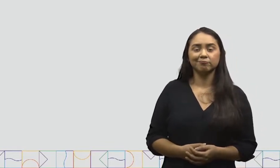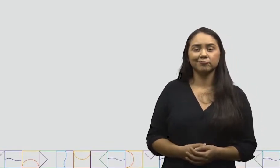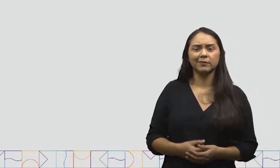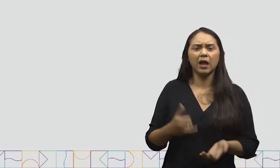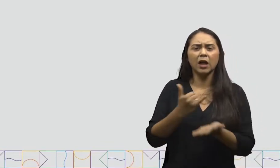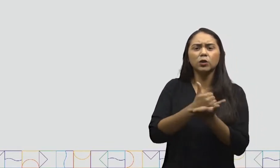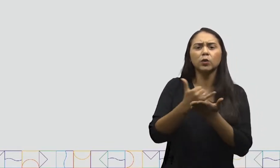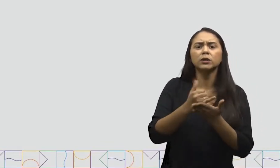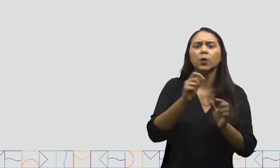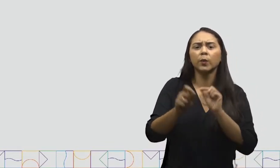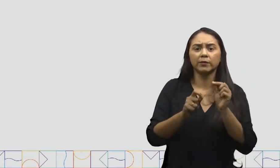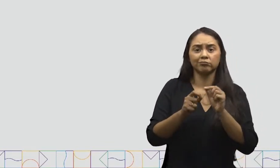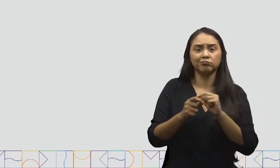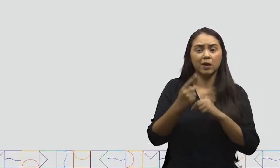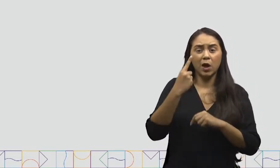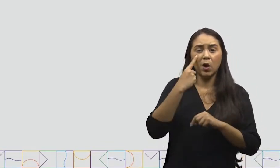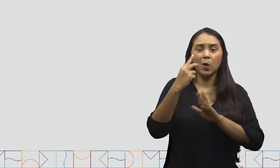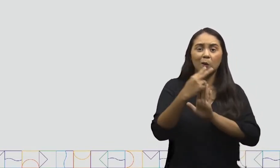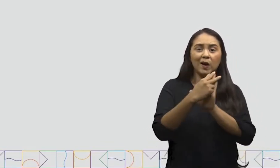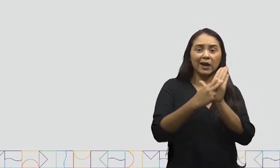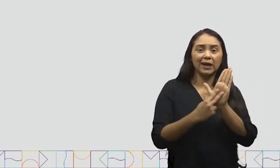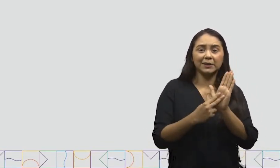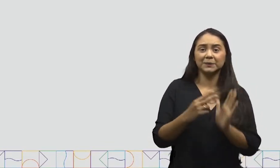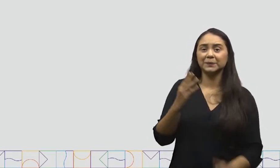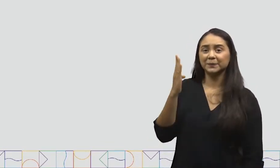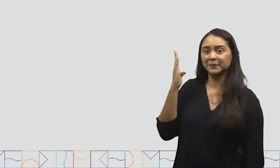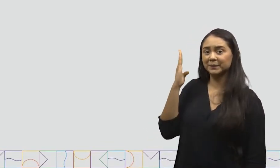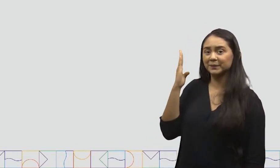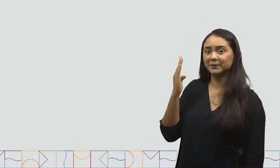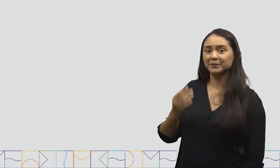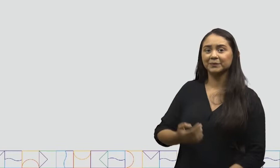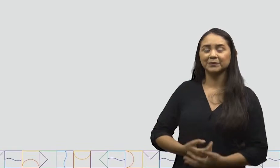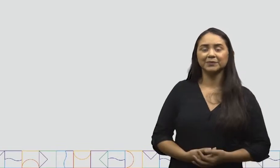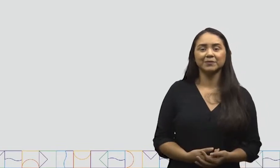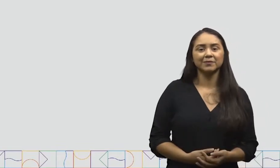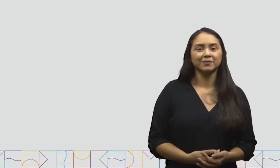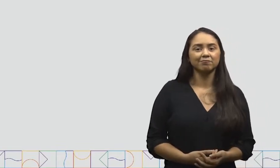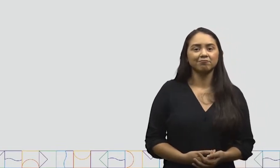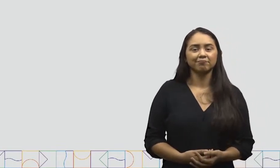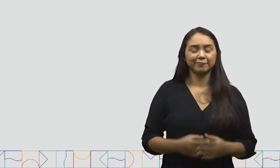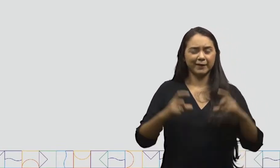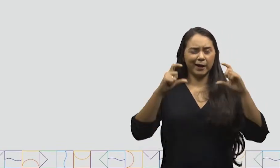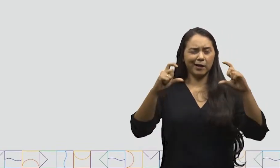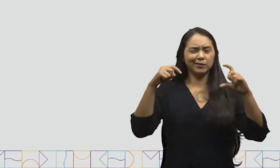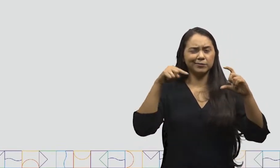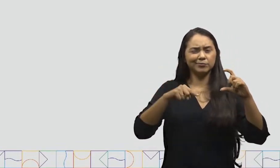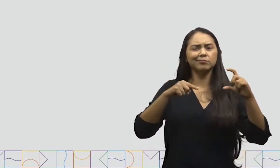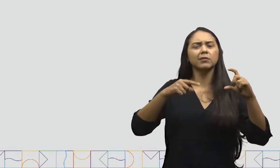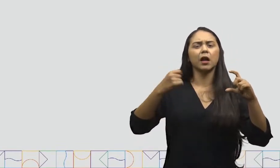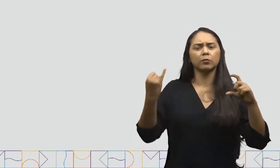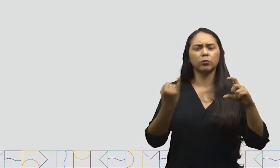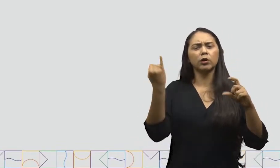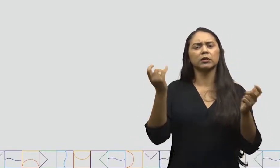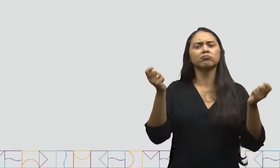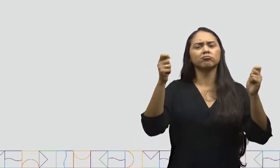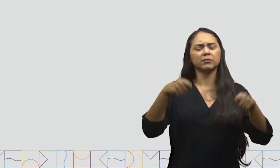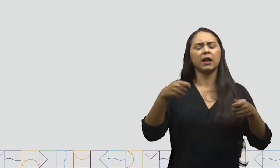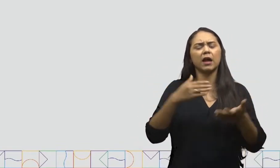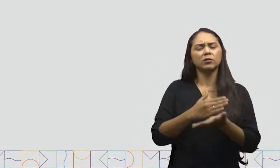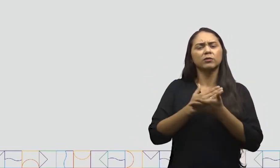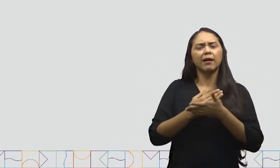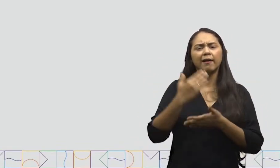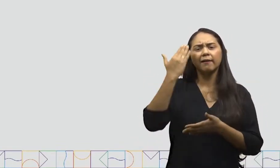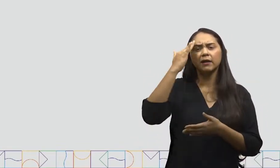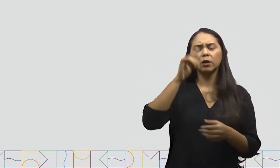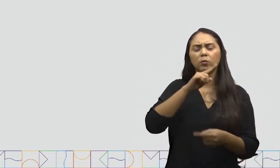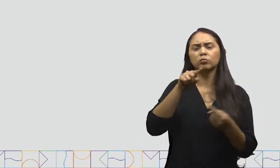para esta experiência, você vai precisar de... Este trecho é suficiente para a finalidade